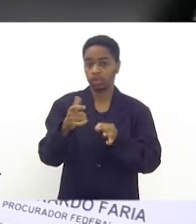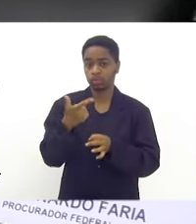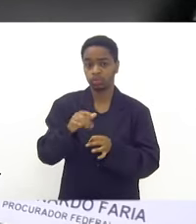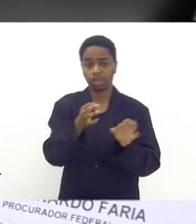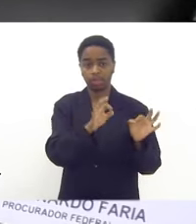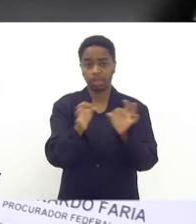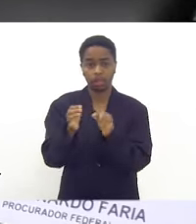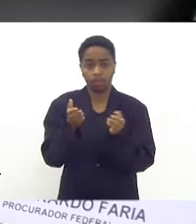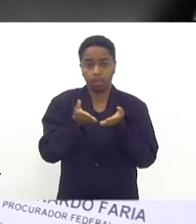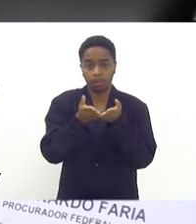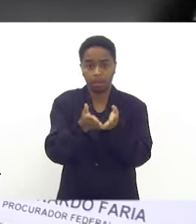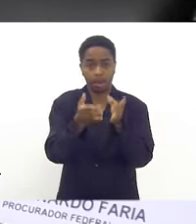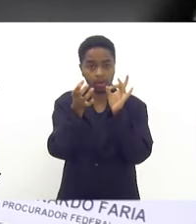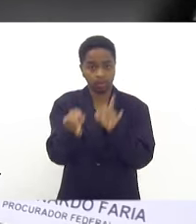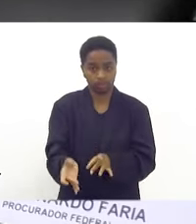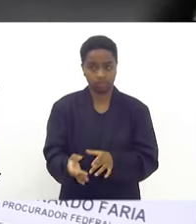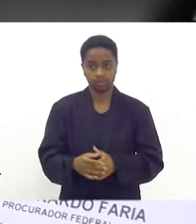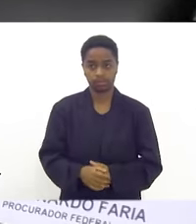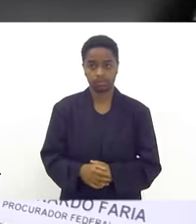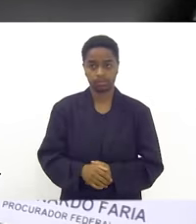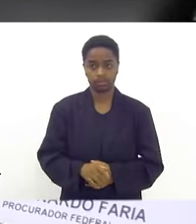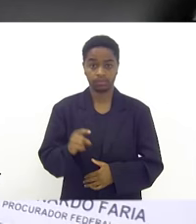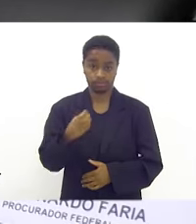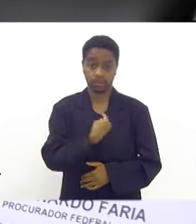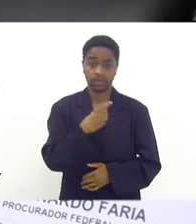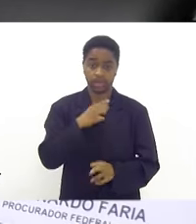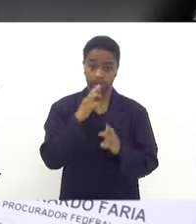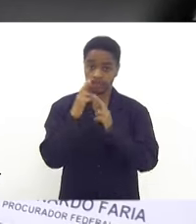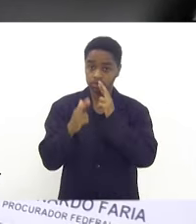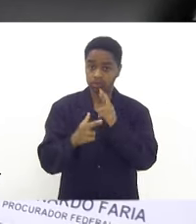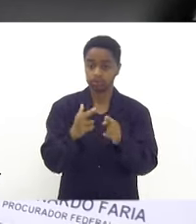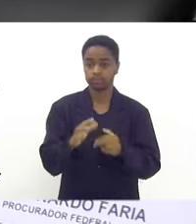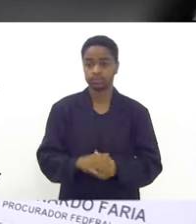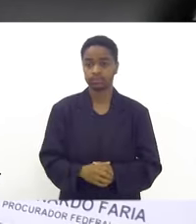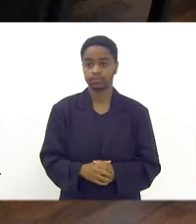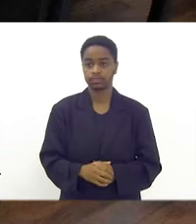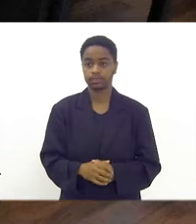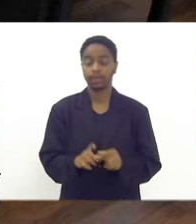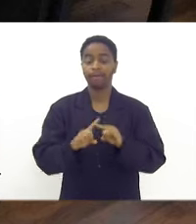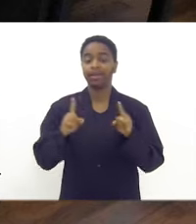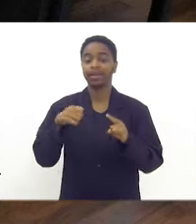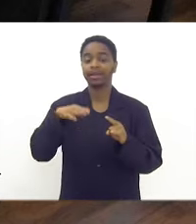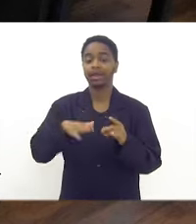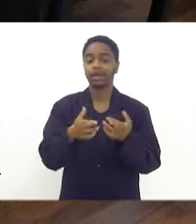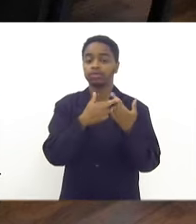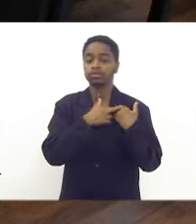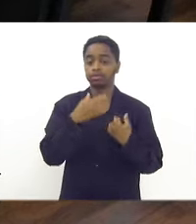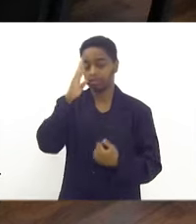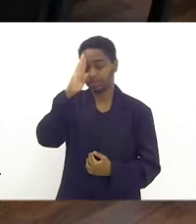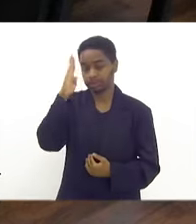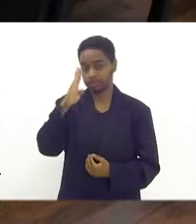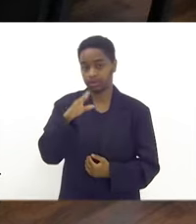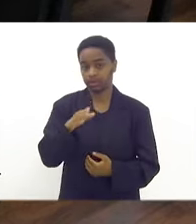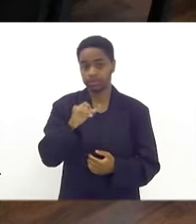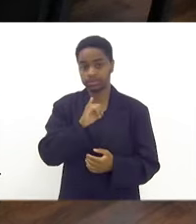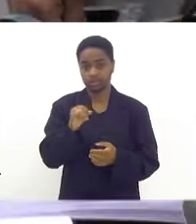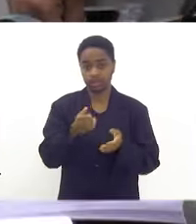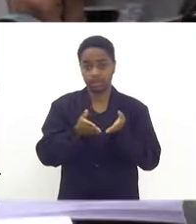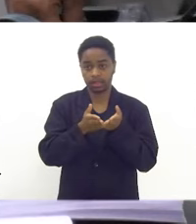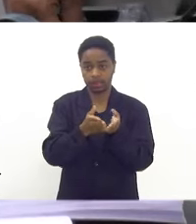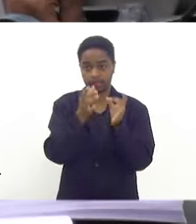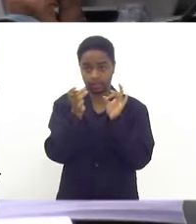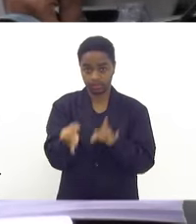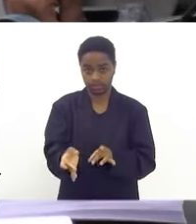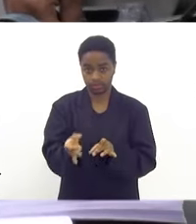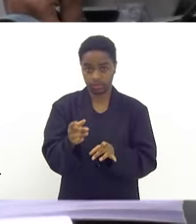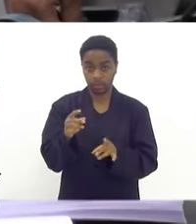abandonada lá entendimento do Ibama de quem é responsabilidade primária na fiscalização dos navios abandonados no entendimento do